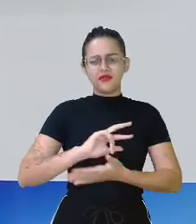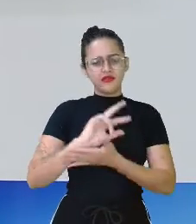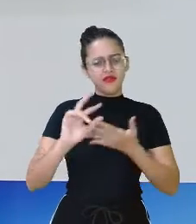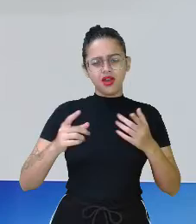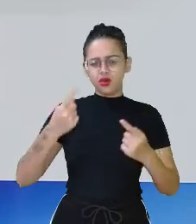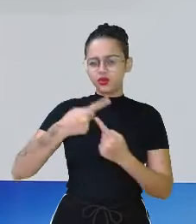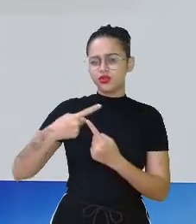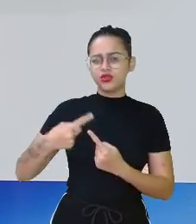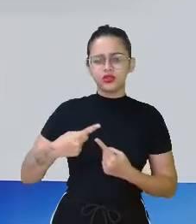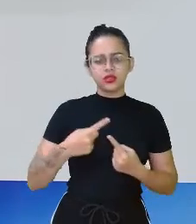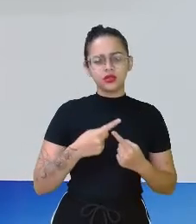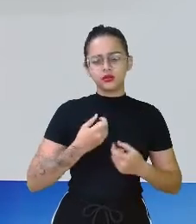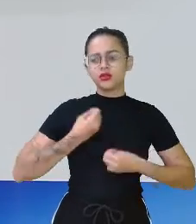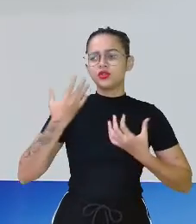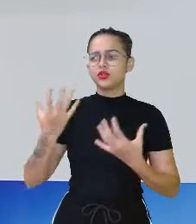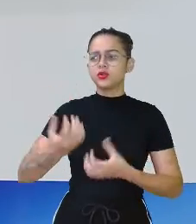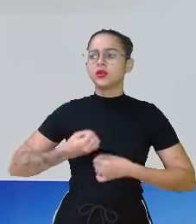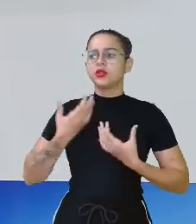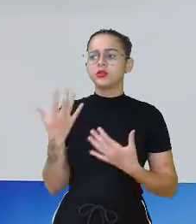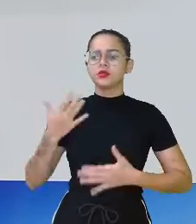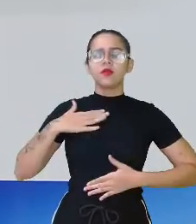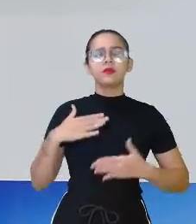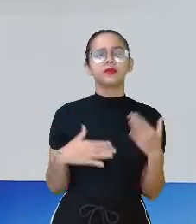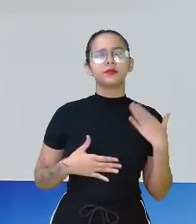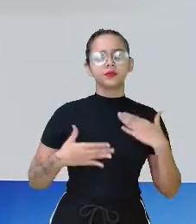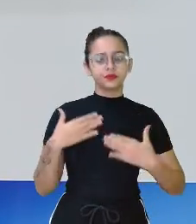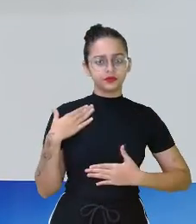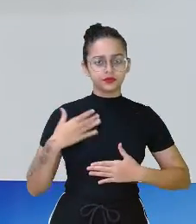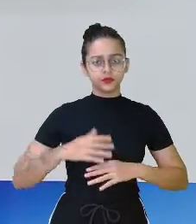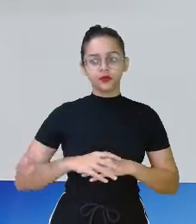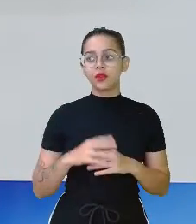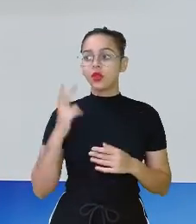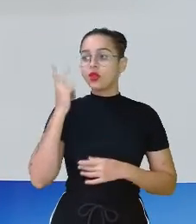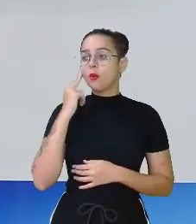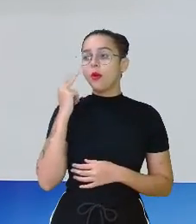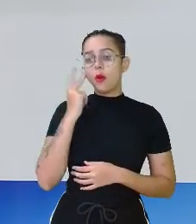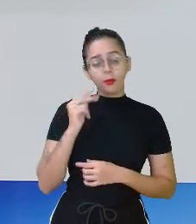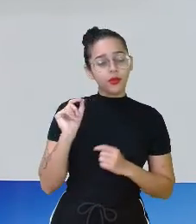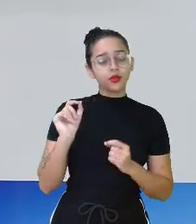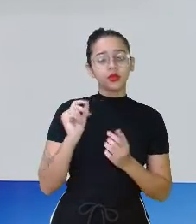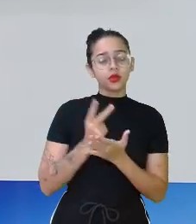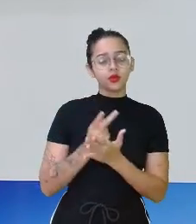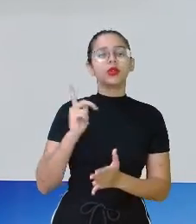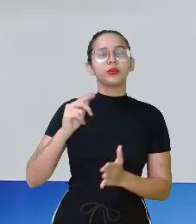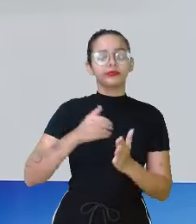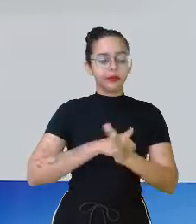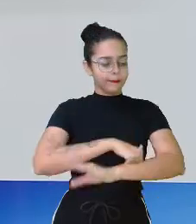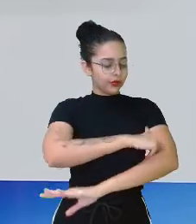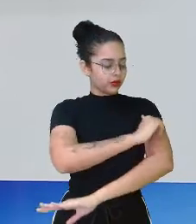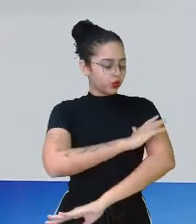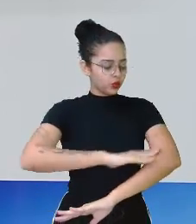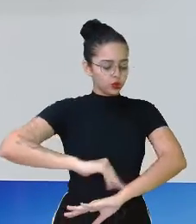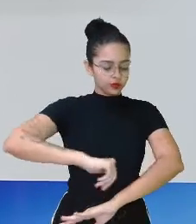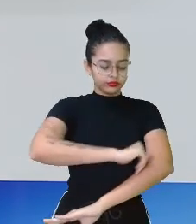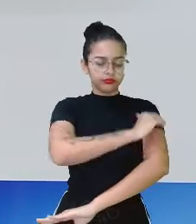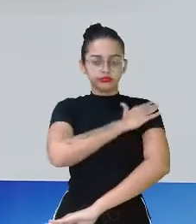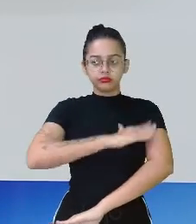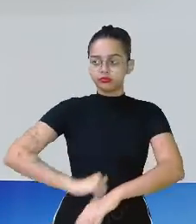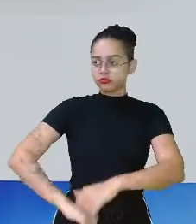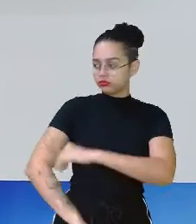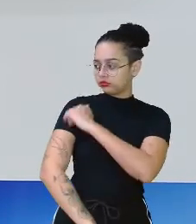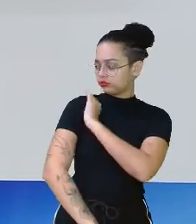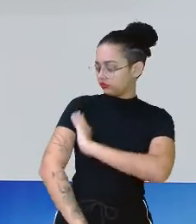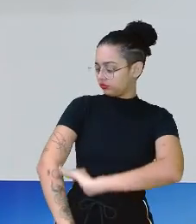tipos de intervenções físicas. Normalmente, é a pintura, né? Que é uma coisa que ele pode